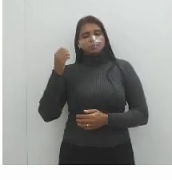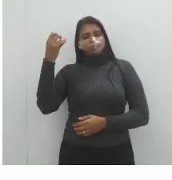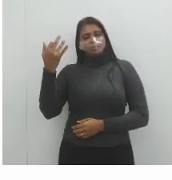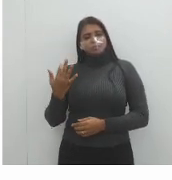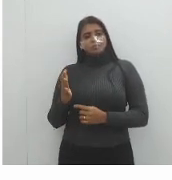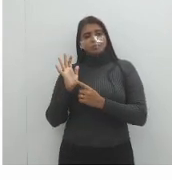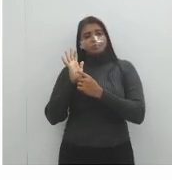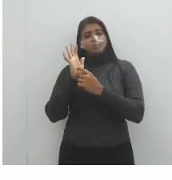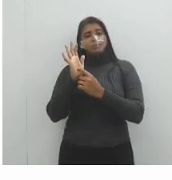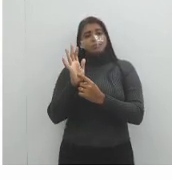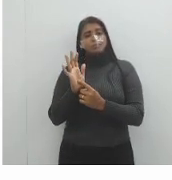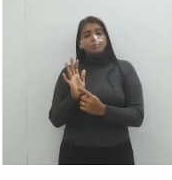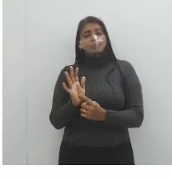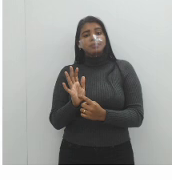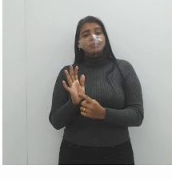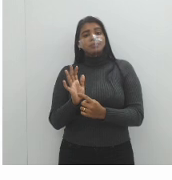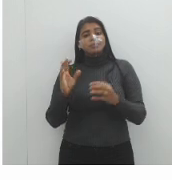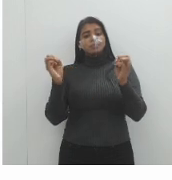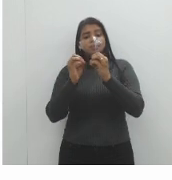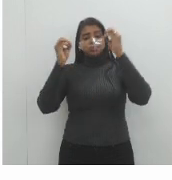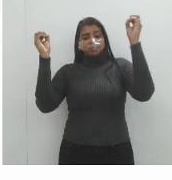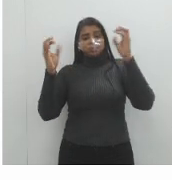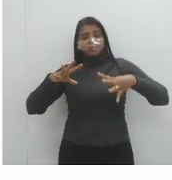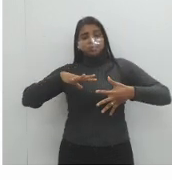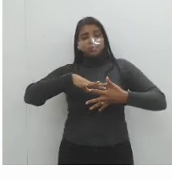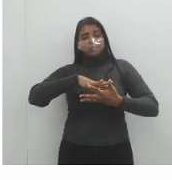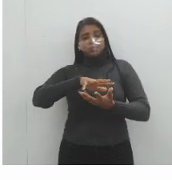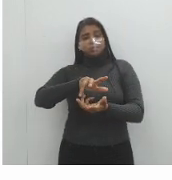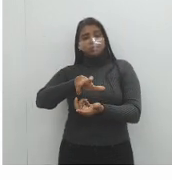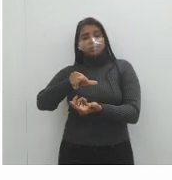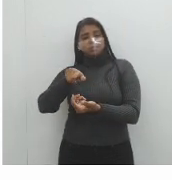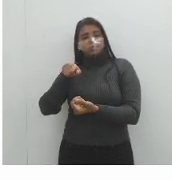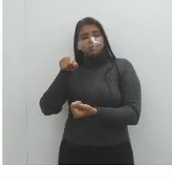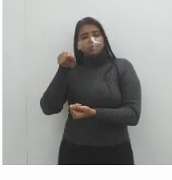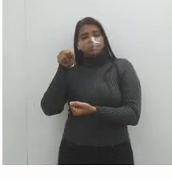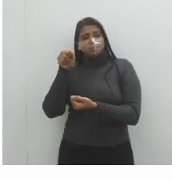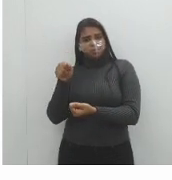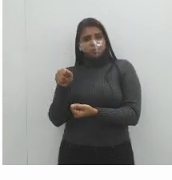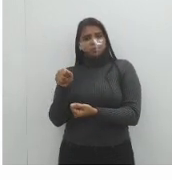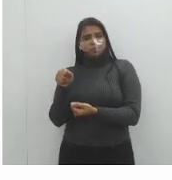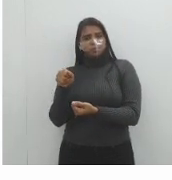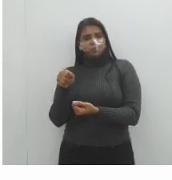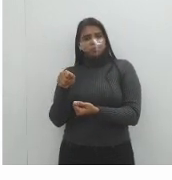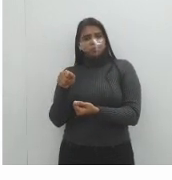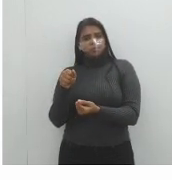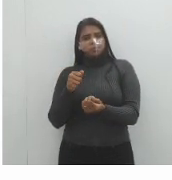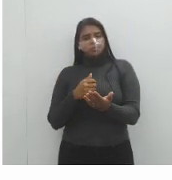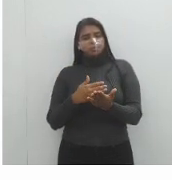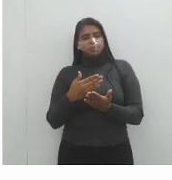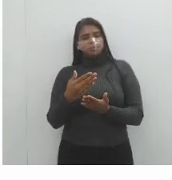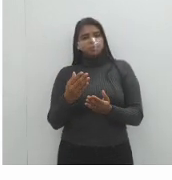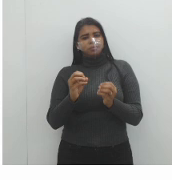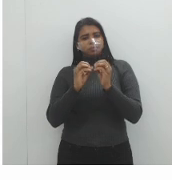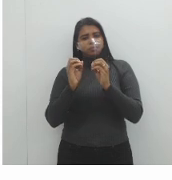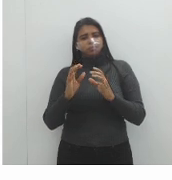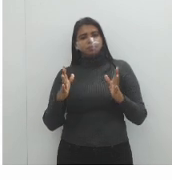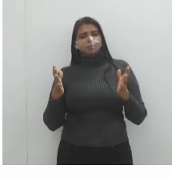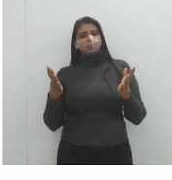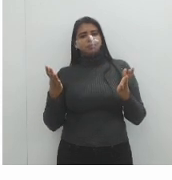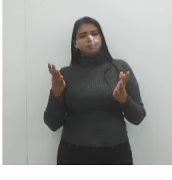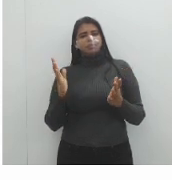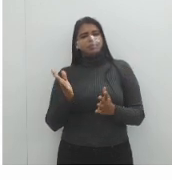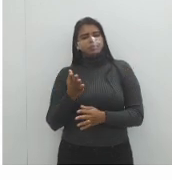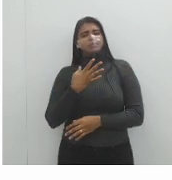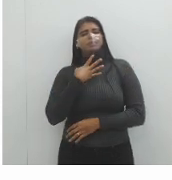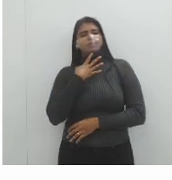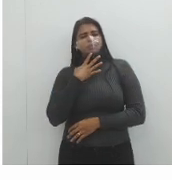referindo àquele momento da explosão do Big Bang, onde o universo ele se forma a partir daquela explosão, né? Bem